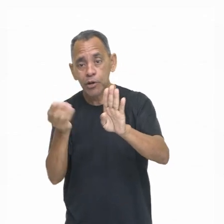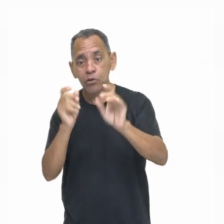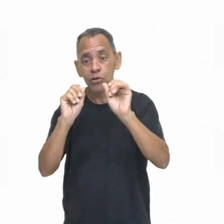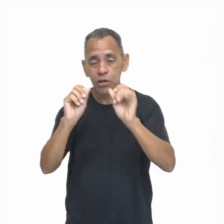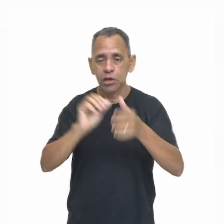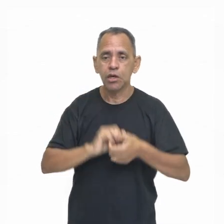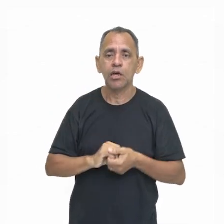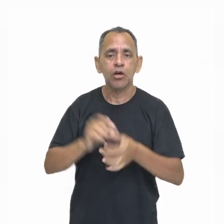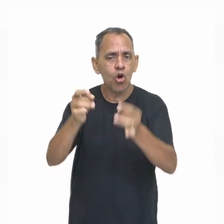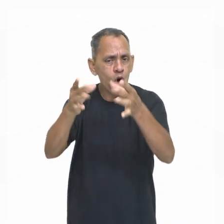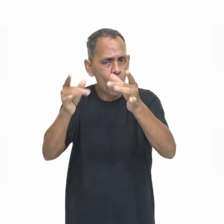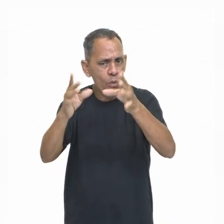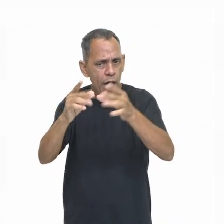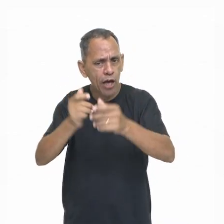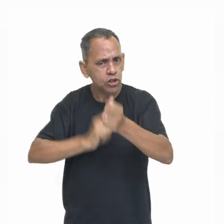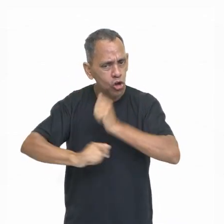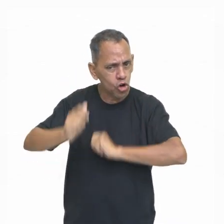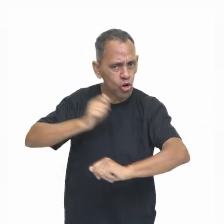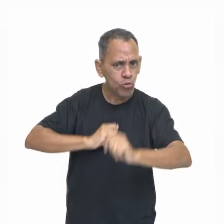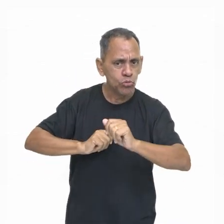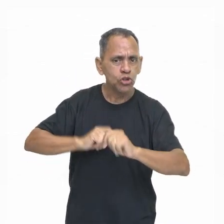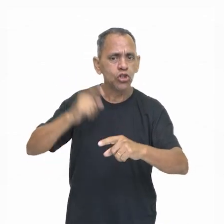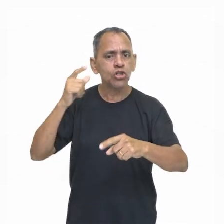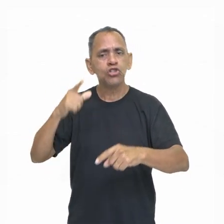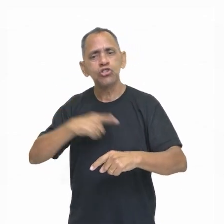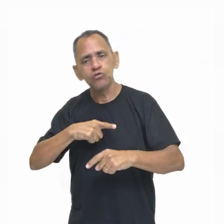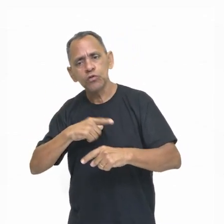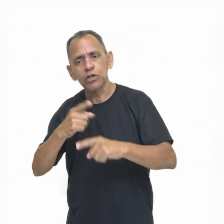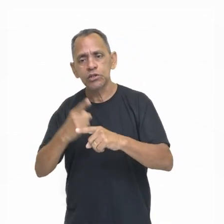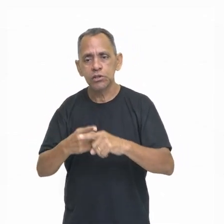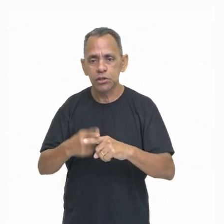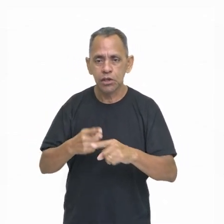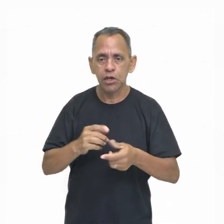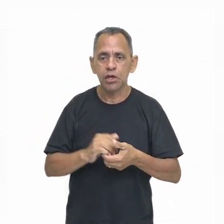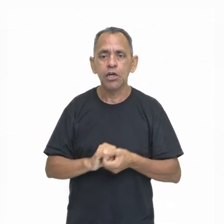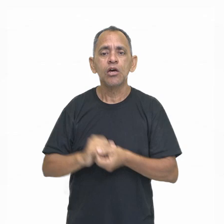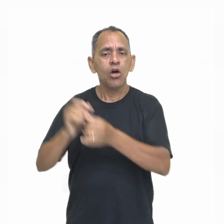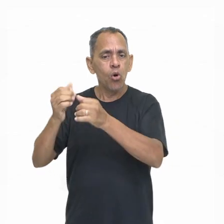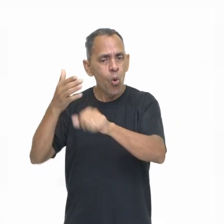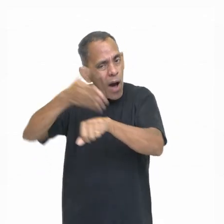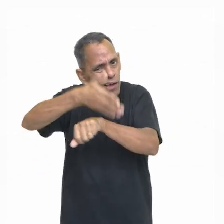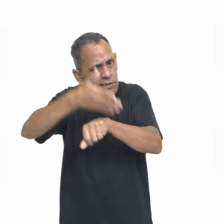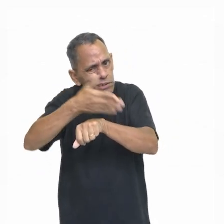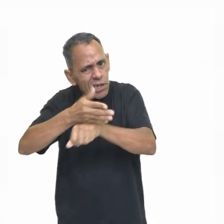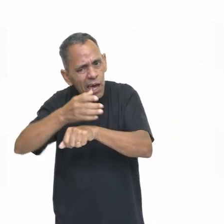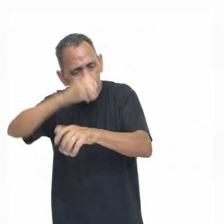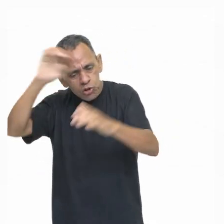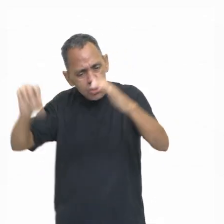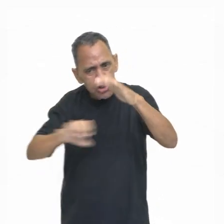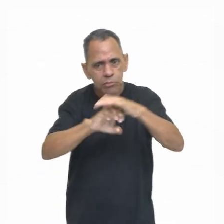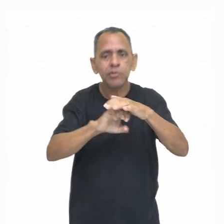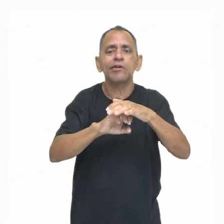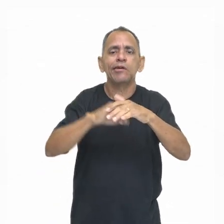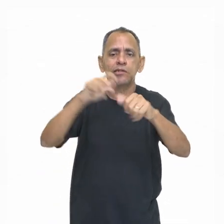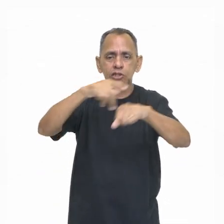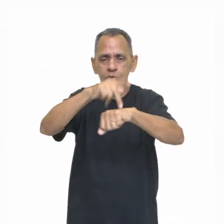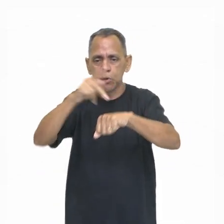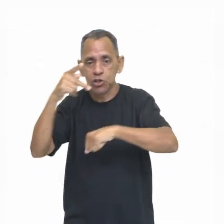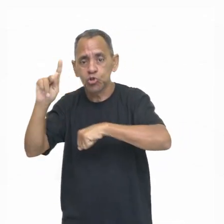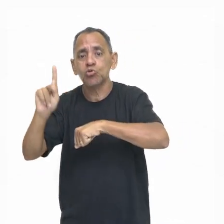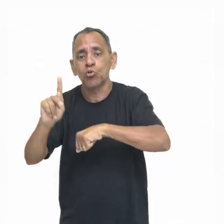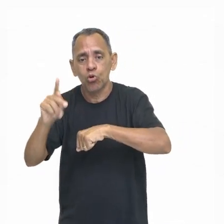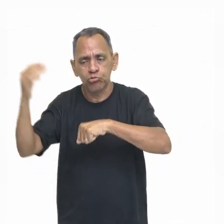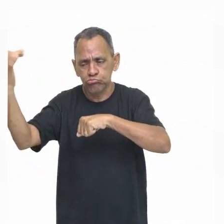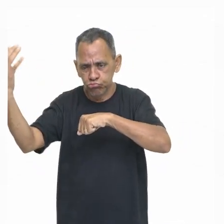economia nacional para que houvessem aportes estrangeiros, permitiu a entrada de investimentos estrangeiros. Então foram adotadas